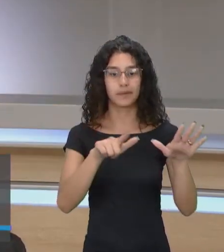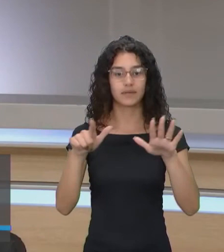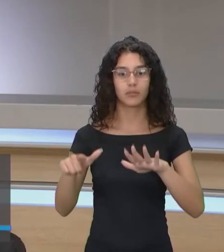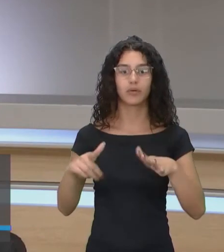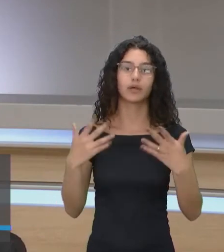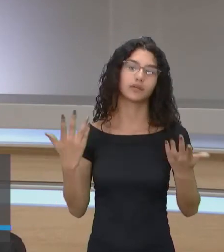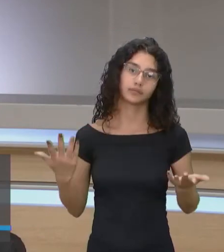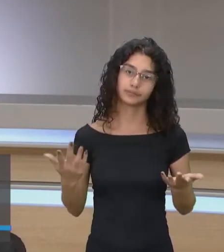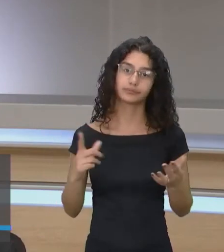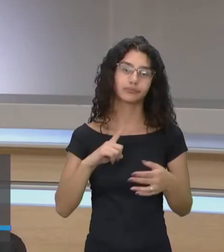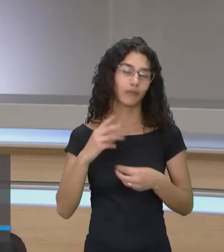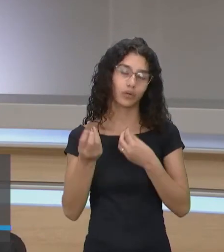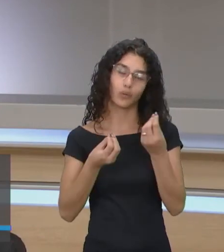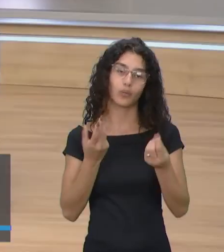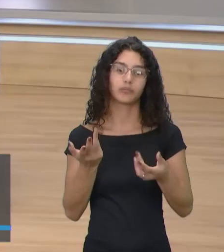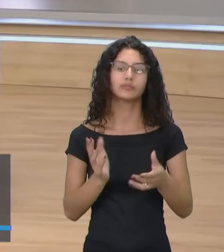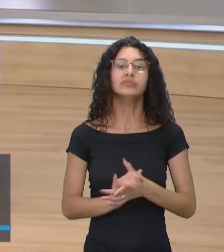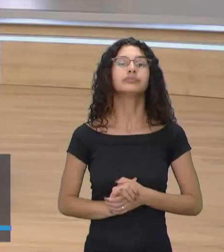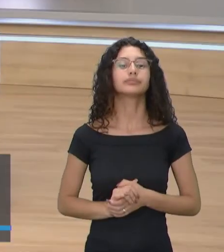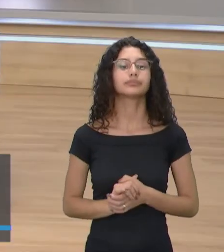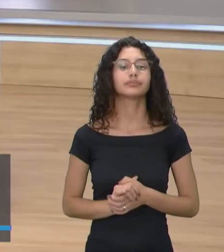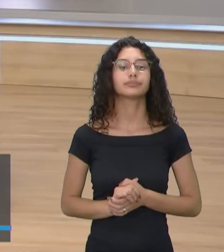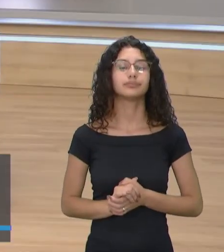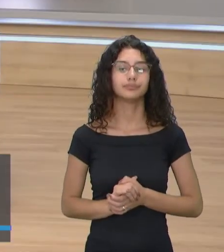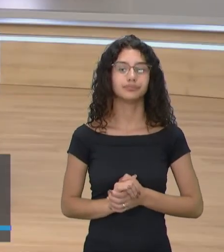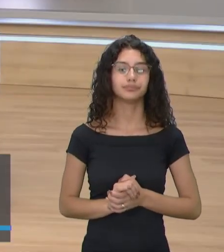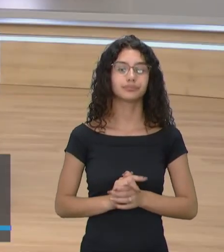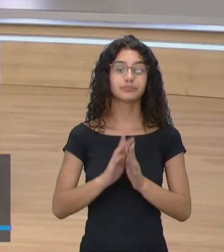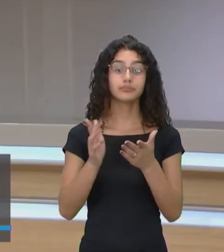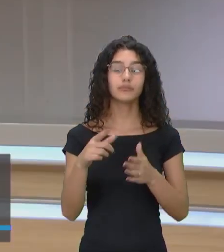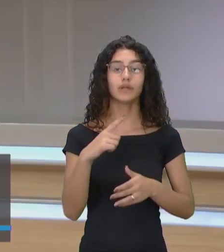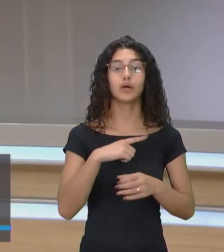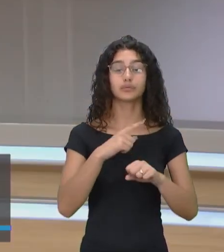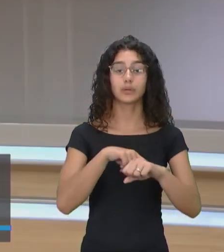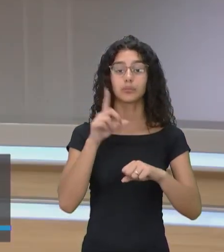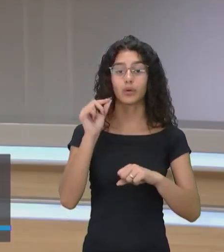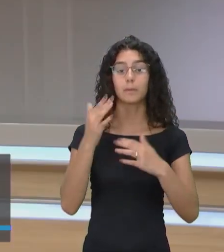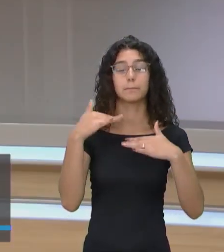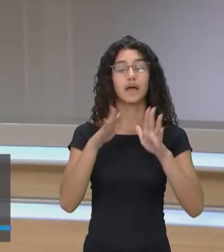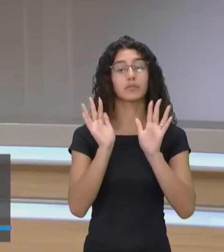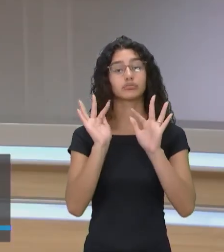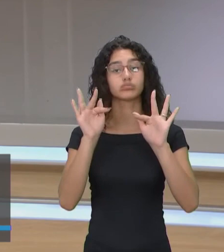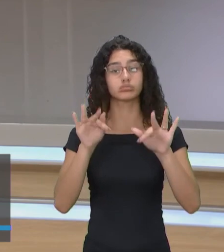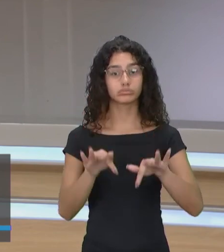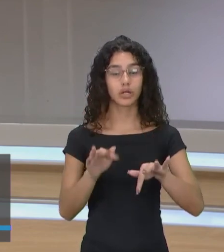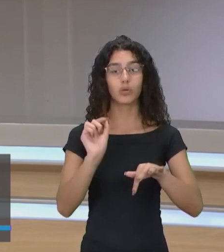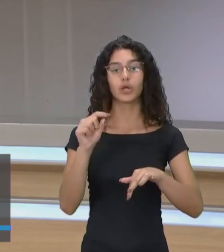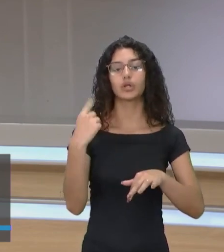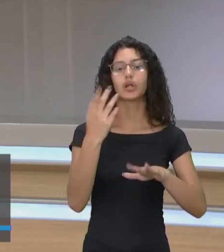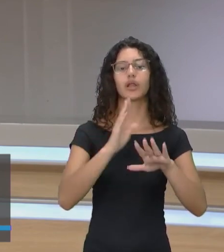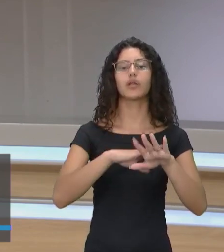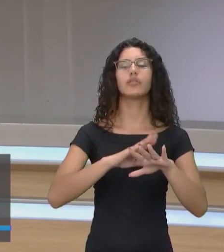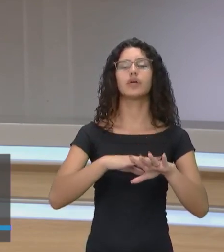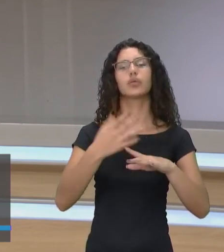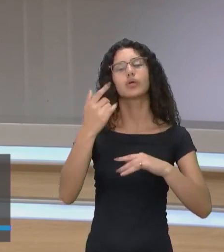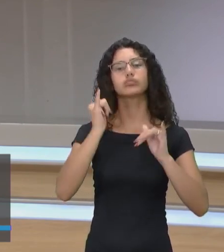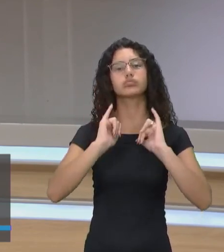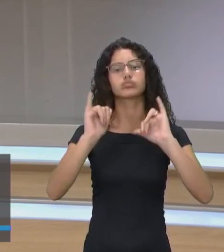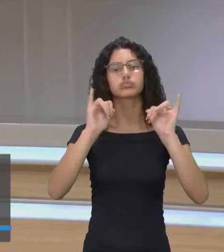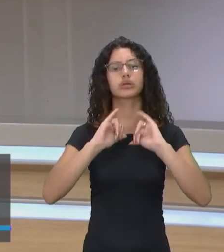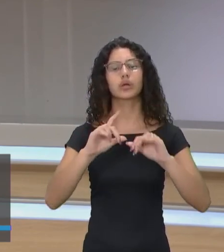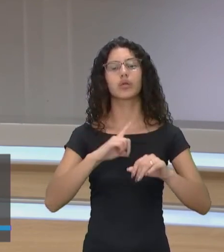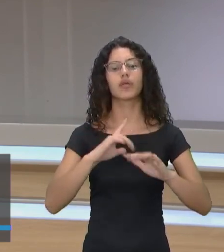ali acumulando, por exemplo, lixo hospitalar. E agora, nosso tempo é curto, mas para finalizar, o que a gente faz com essa